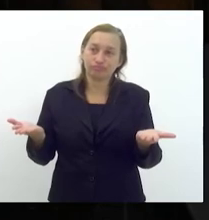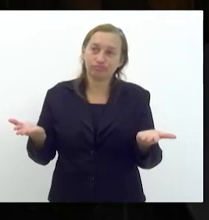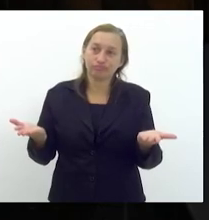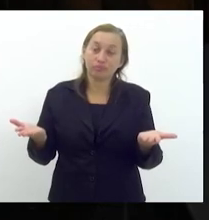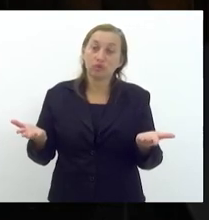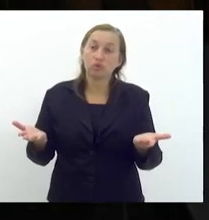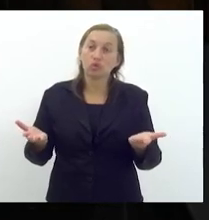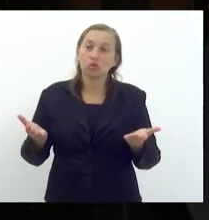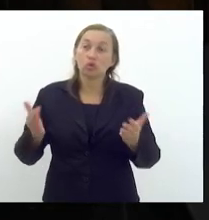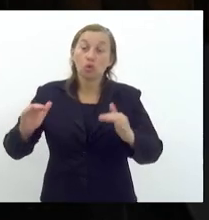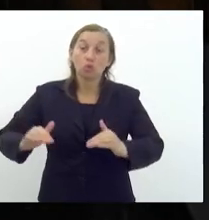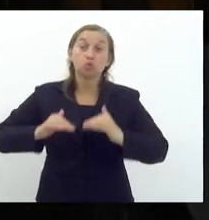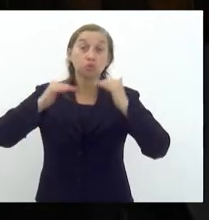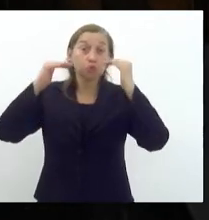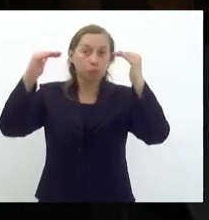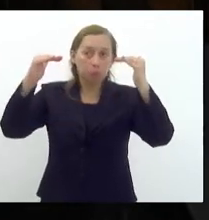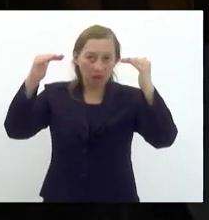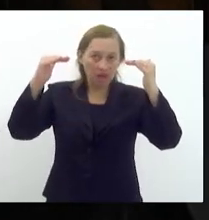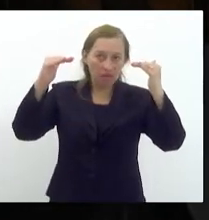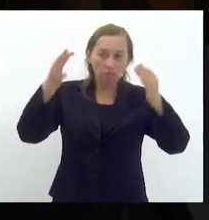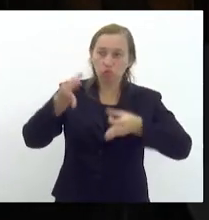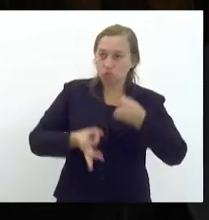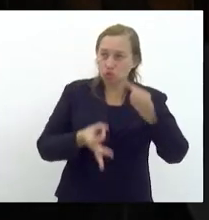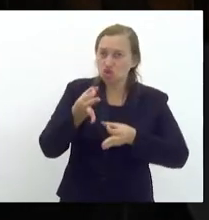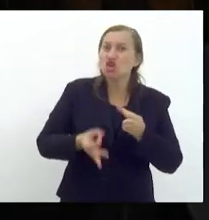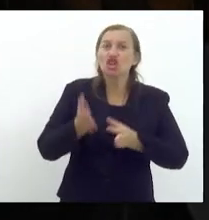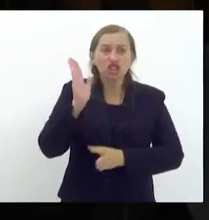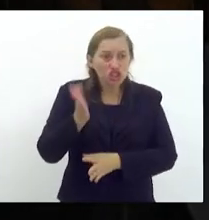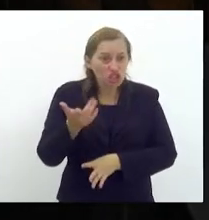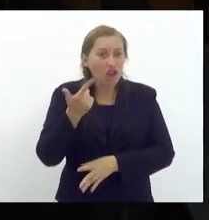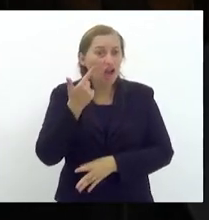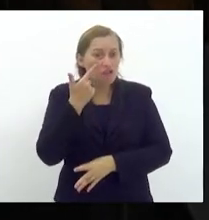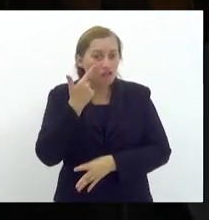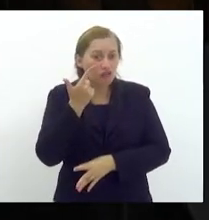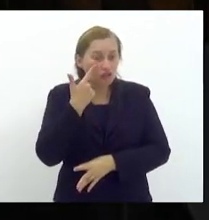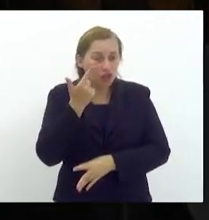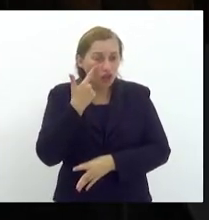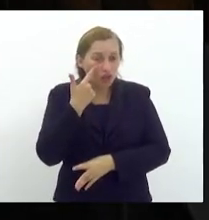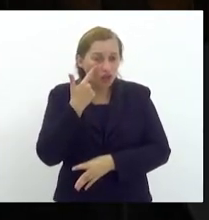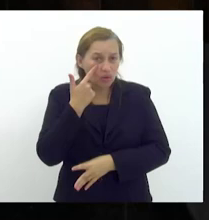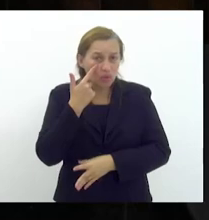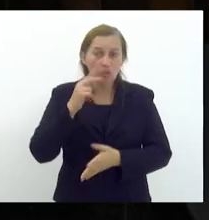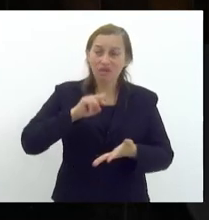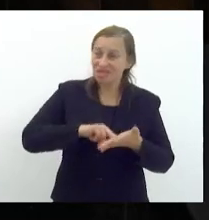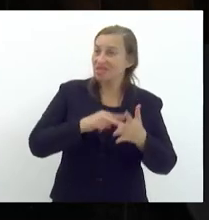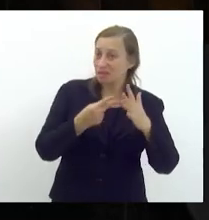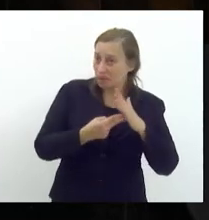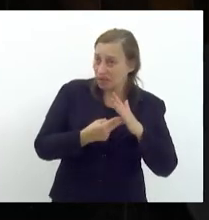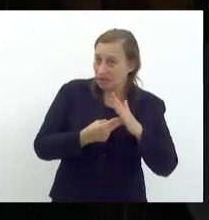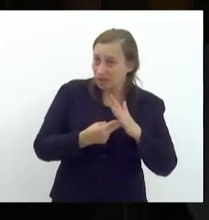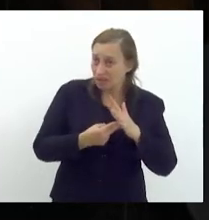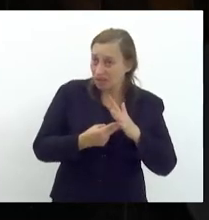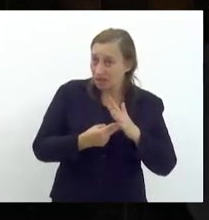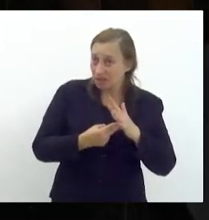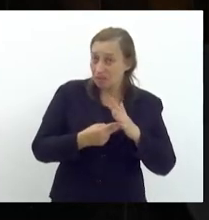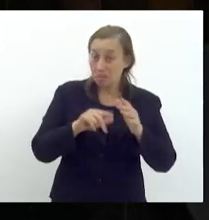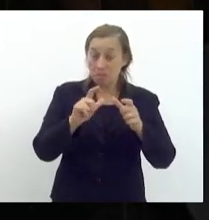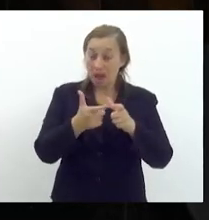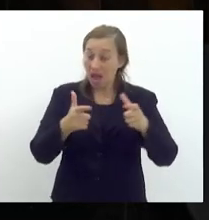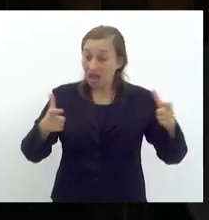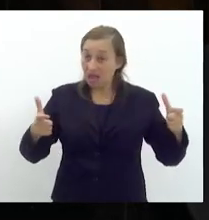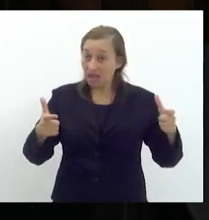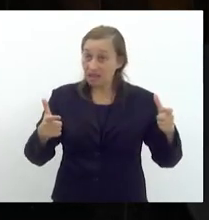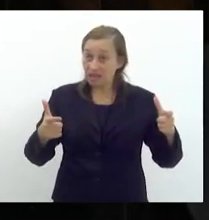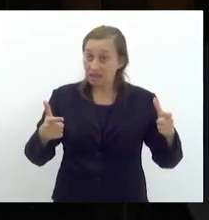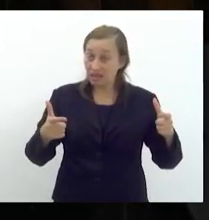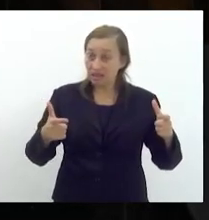o Supremo já review essa interpretação para ser mais abrangente